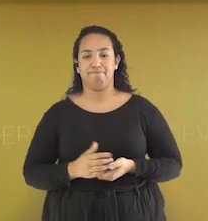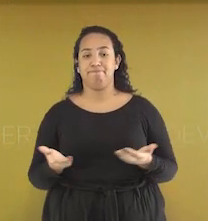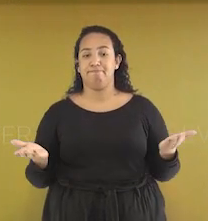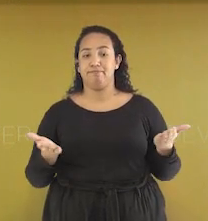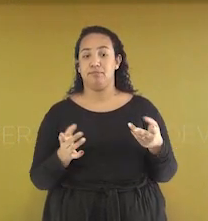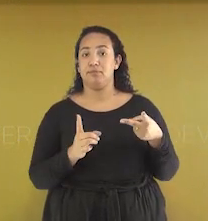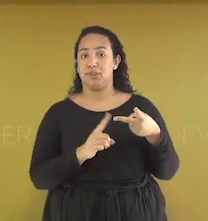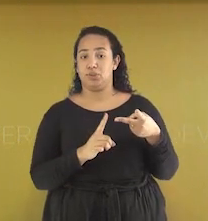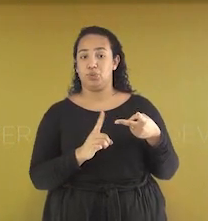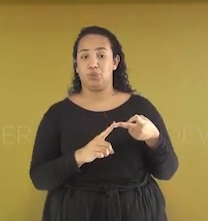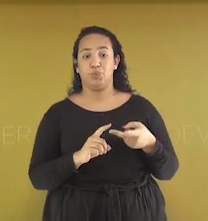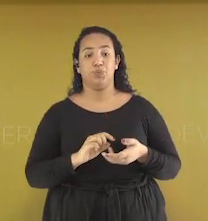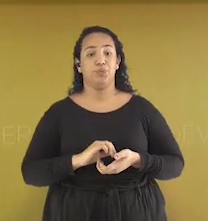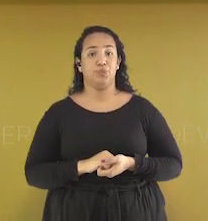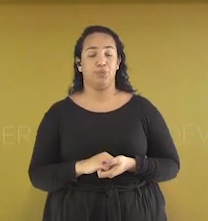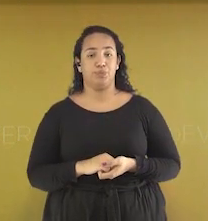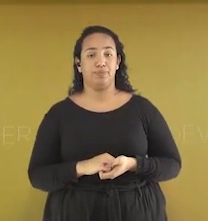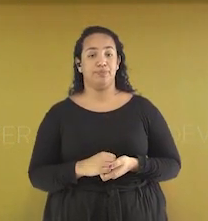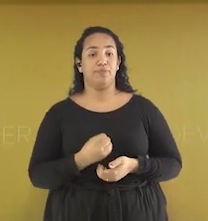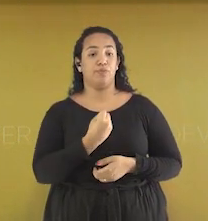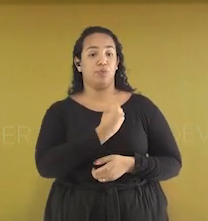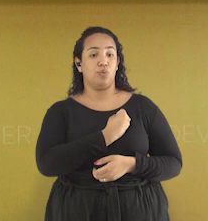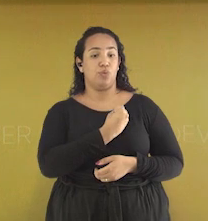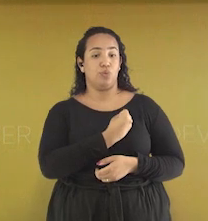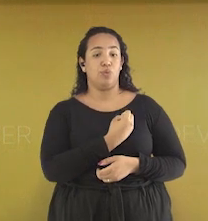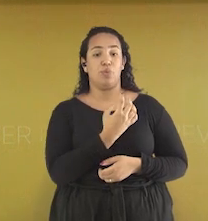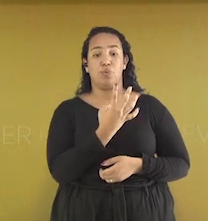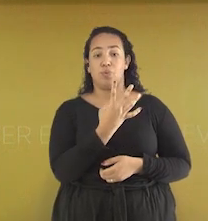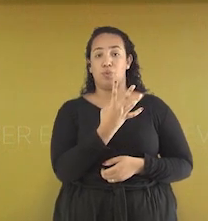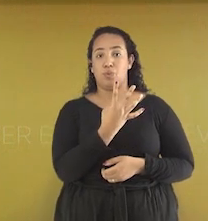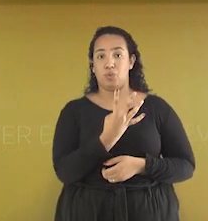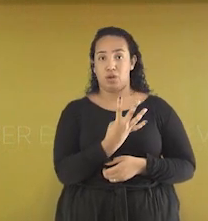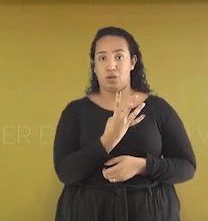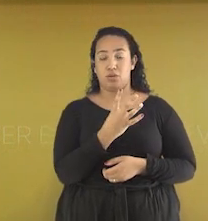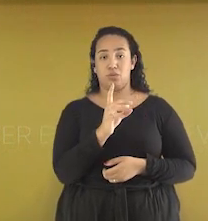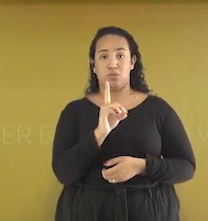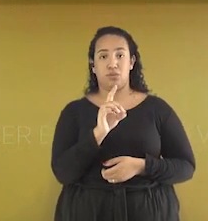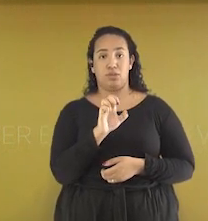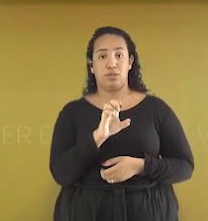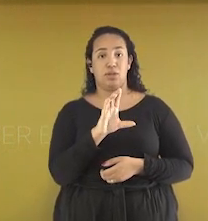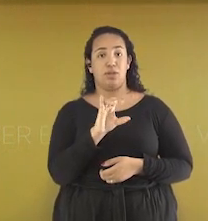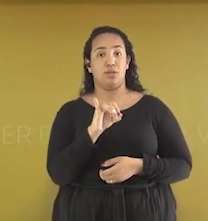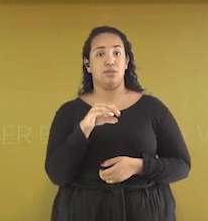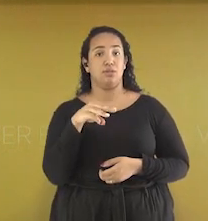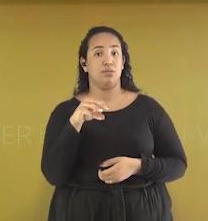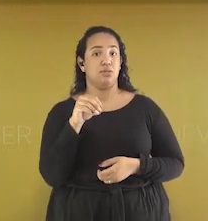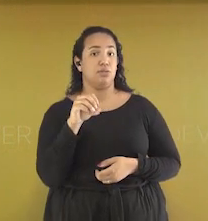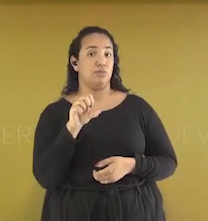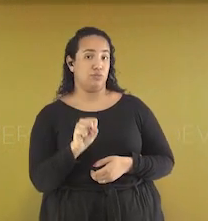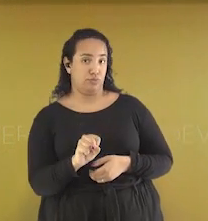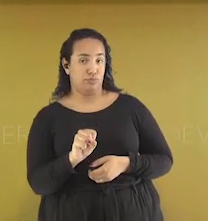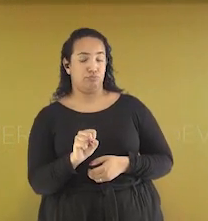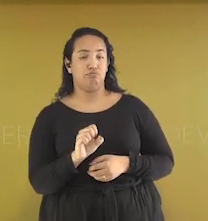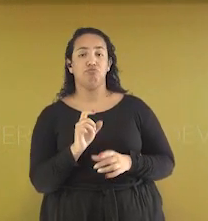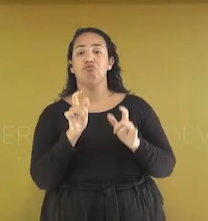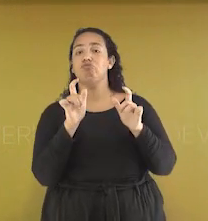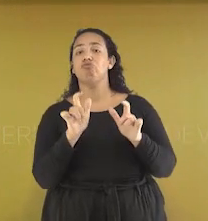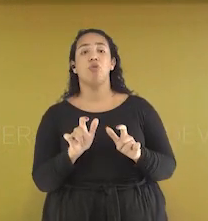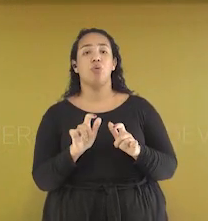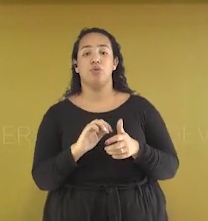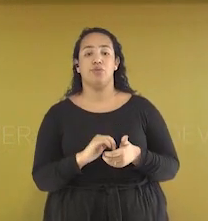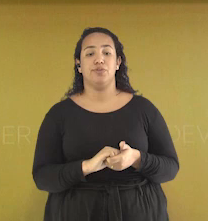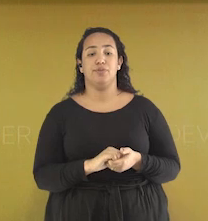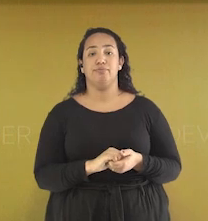décimos. Vamos ao segundo número. O número é 4 décimos. Ele está